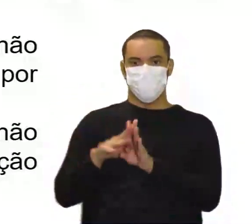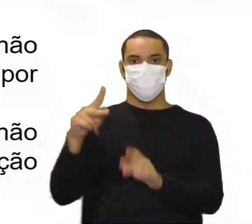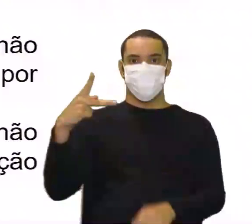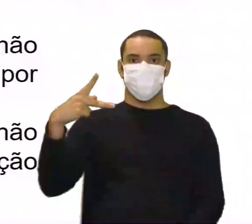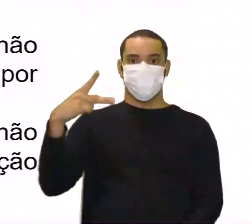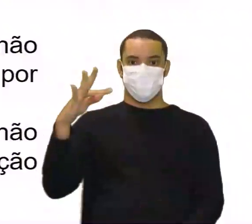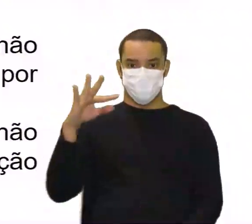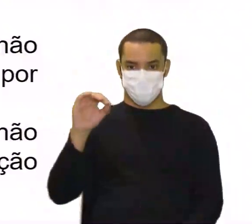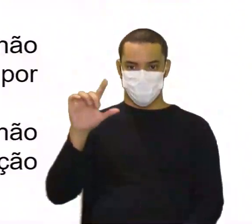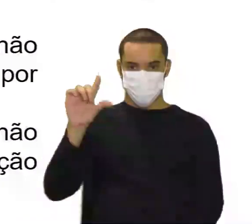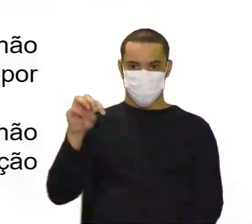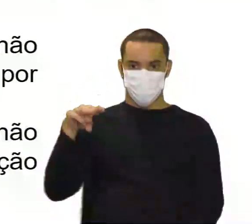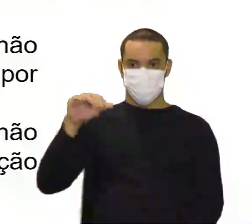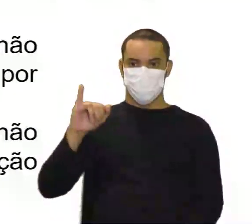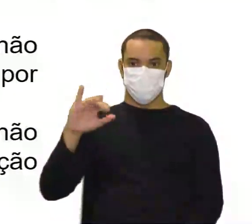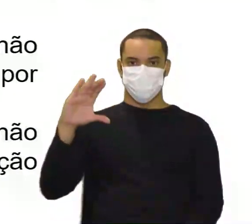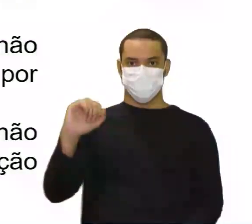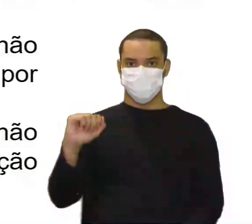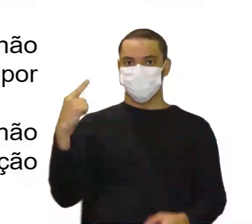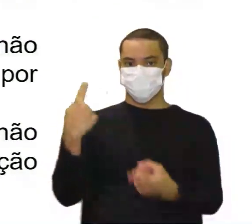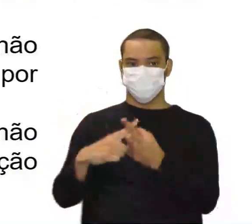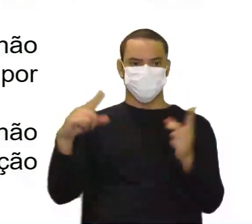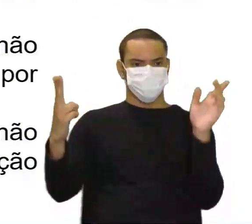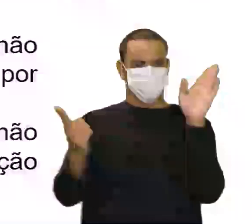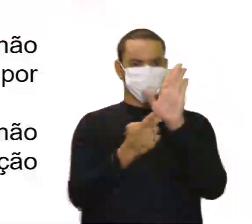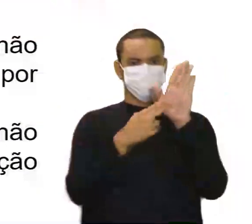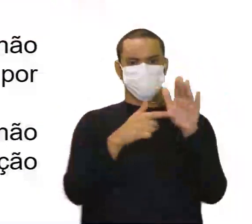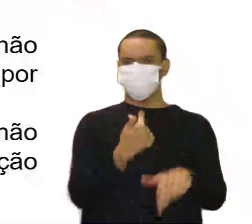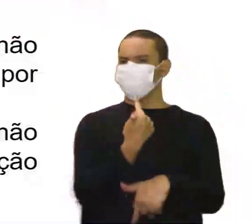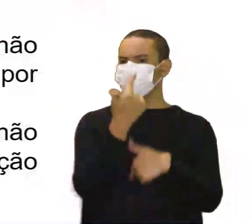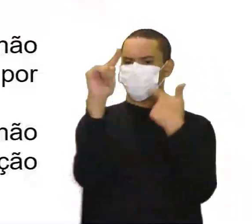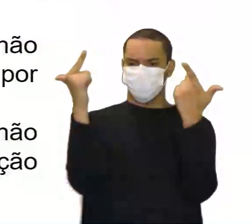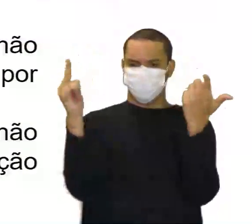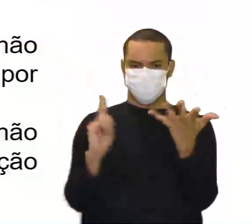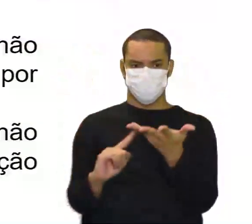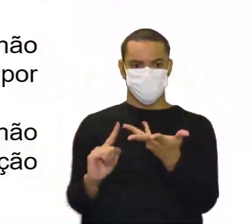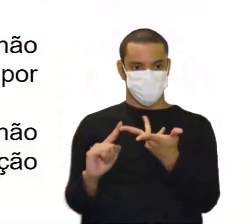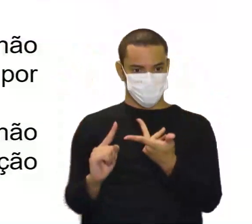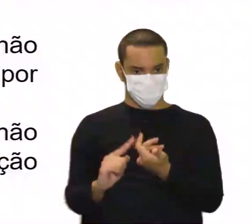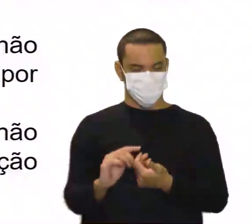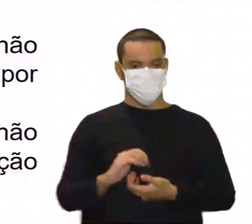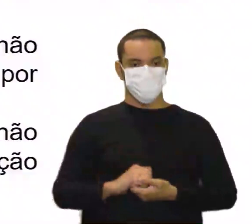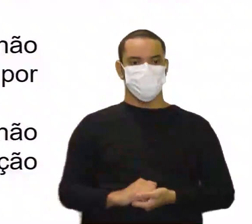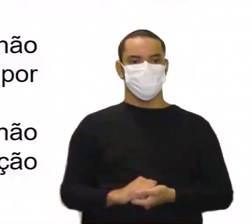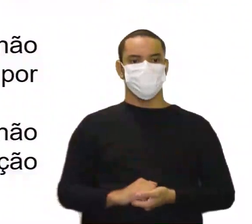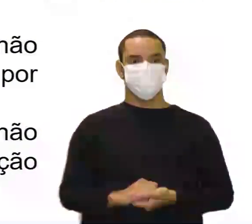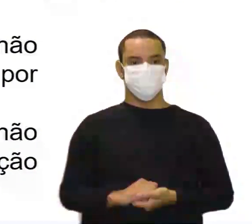ptolomaica por essa afirmativa, entre outras coisas, né?